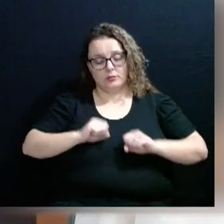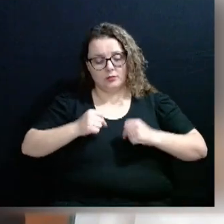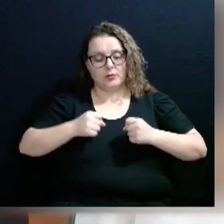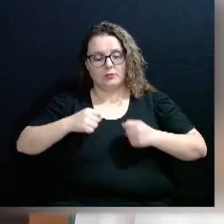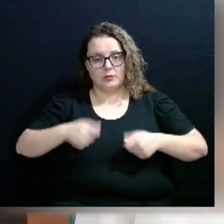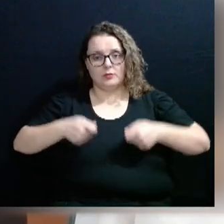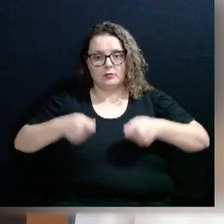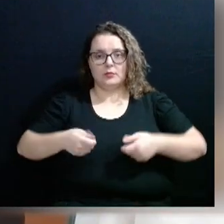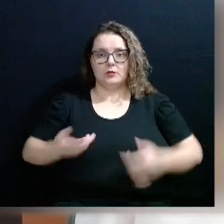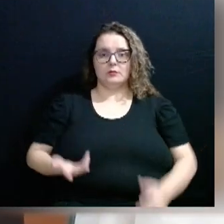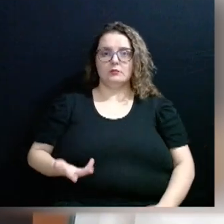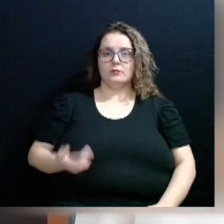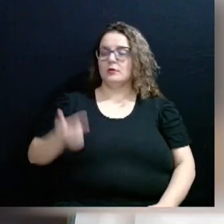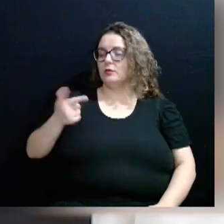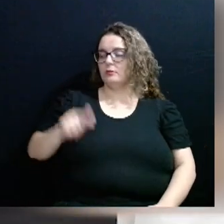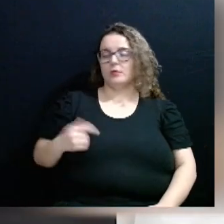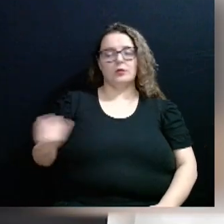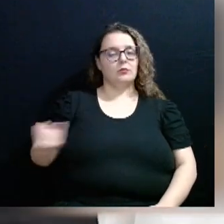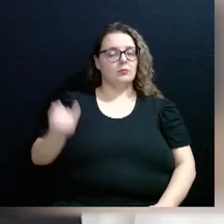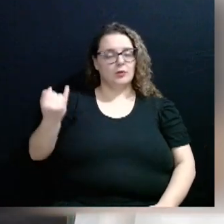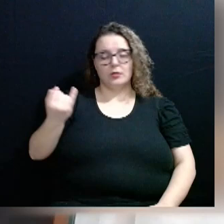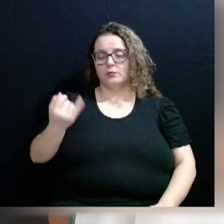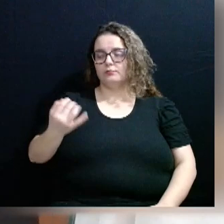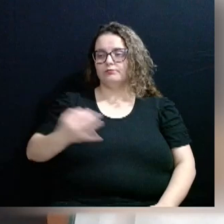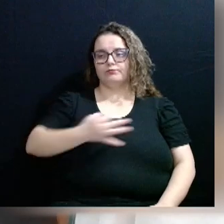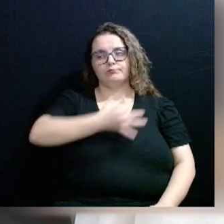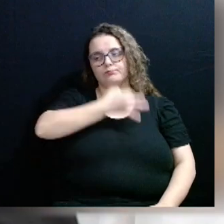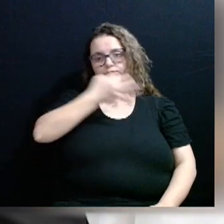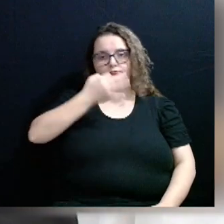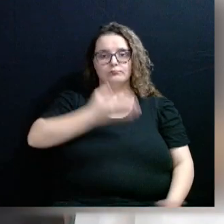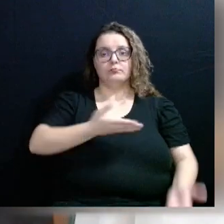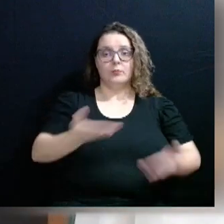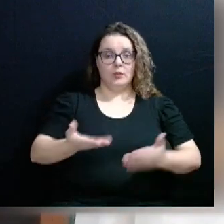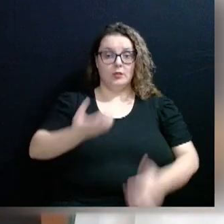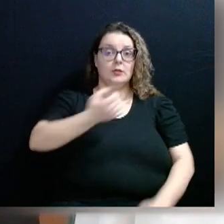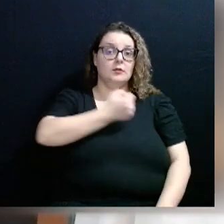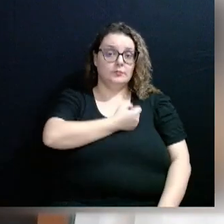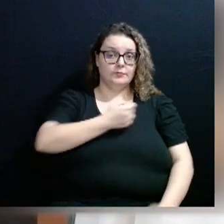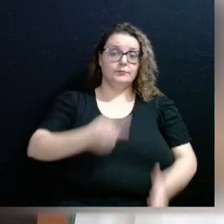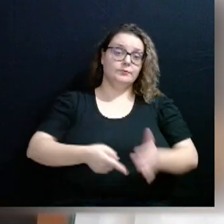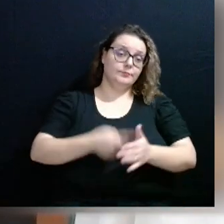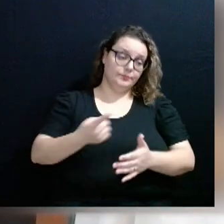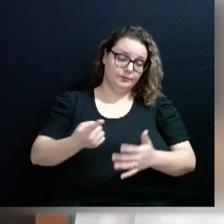uma vez, a importância e a relevância de apresentar esses números. Primeiro, para trazer